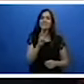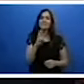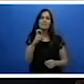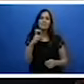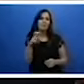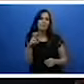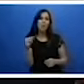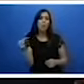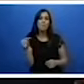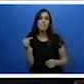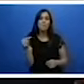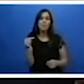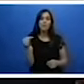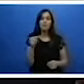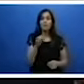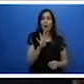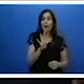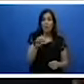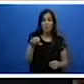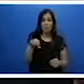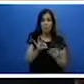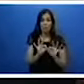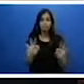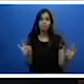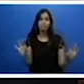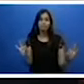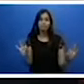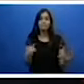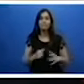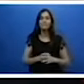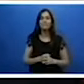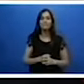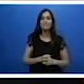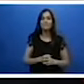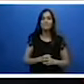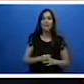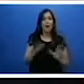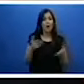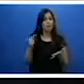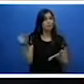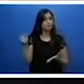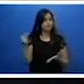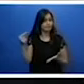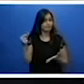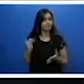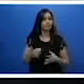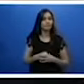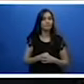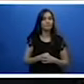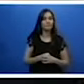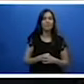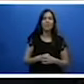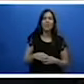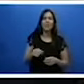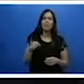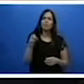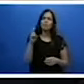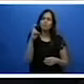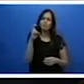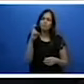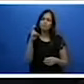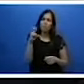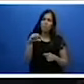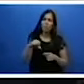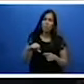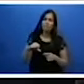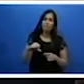135 menos 49. Passo o traço para alinhar e vamos subtrair. 5, preciso tirar